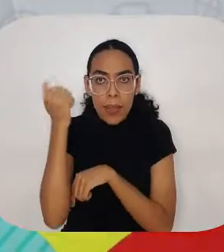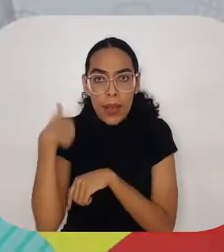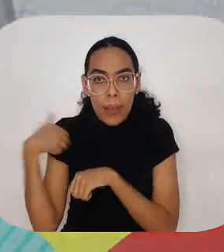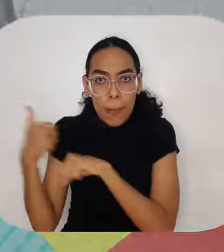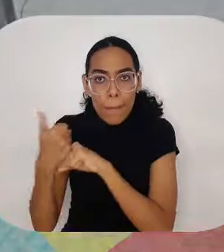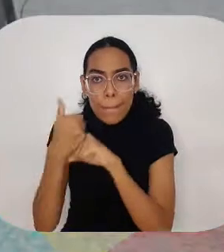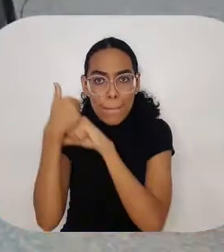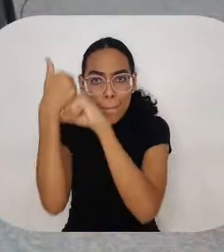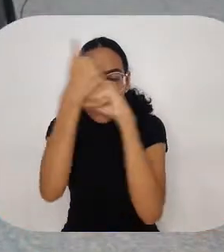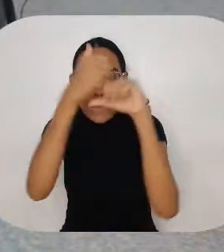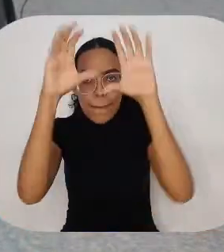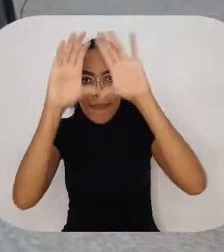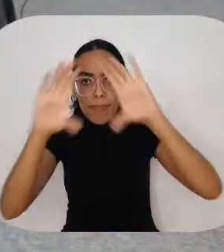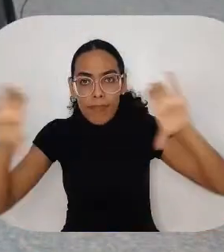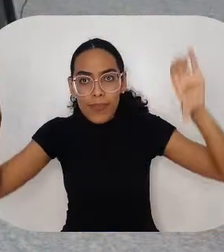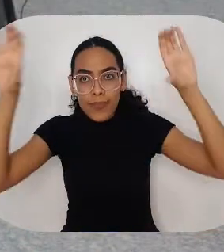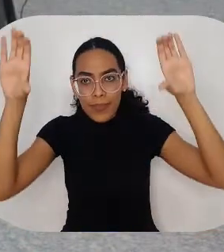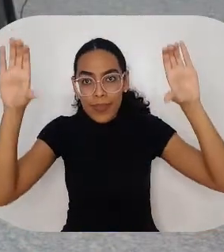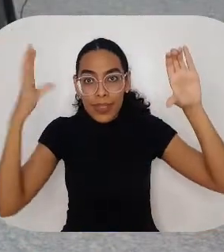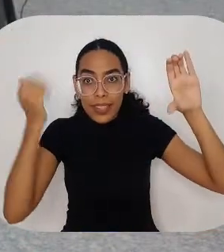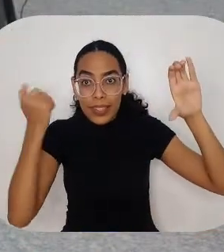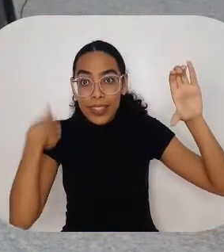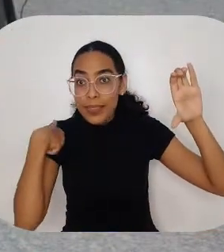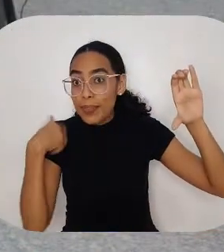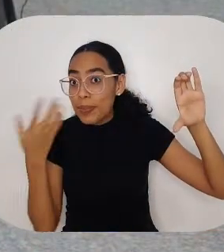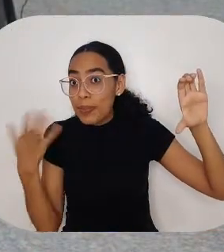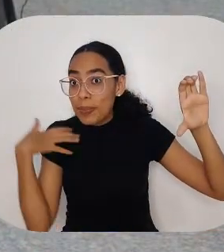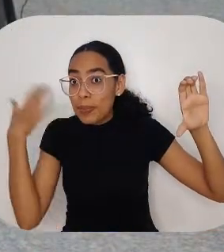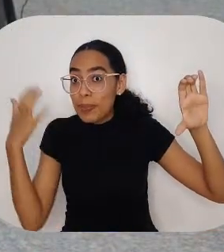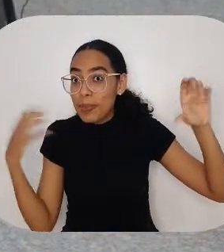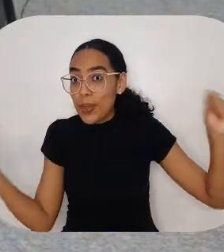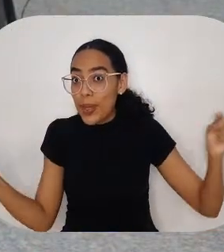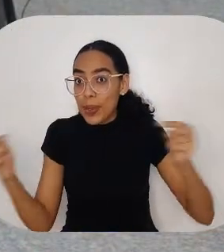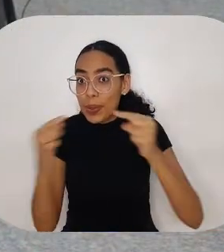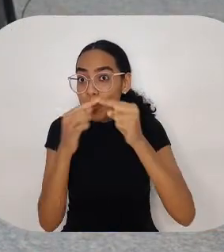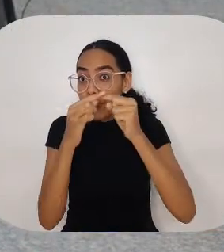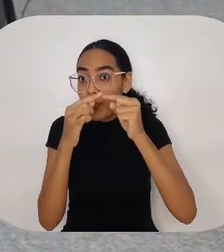do sertão? Sabe por quê? Tem até música, né? Tem. Vamos ouvir? Vamos.